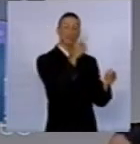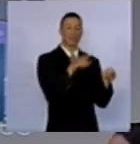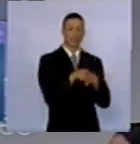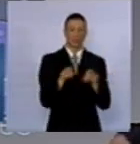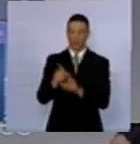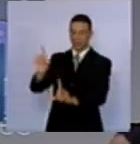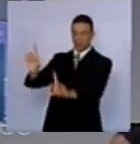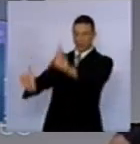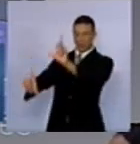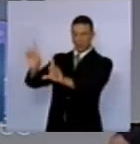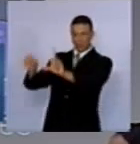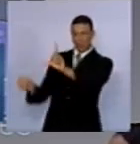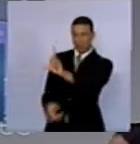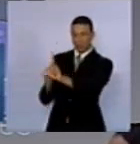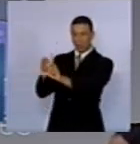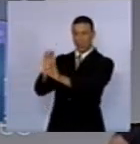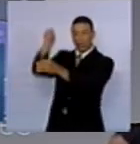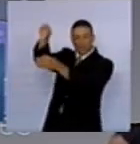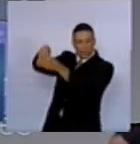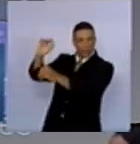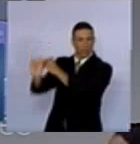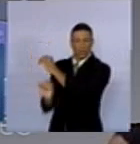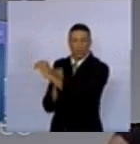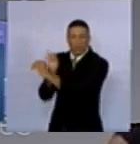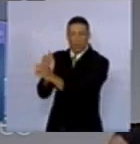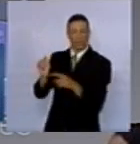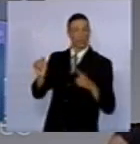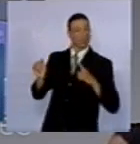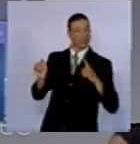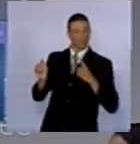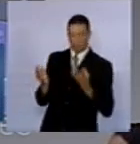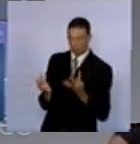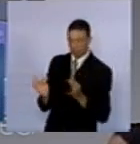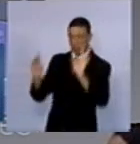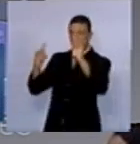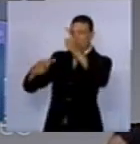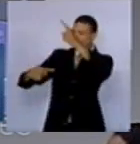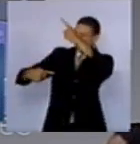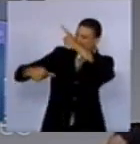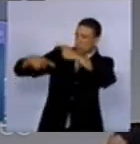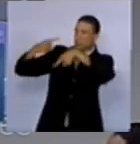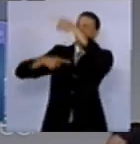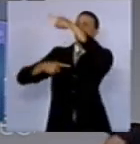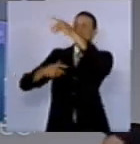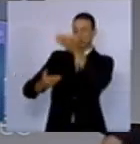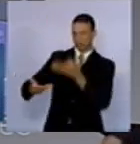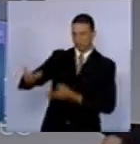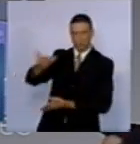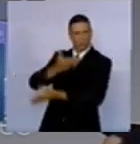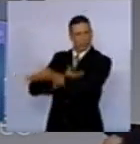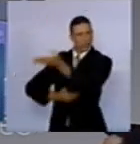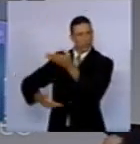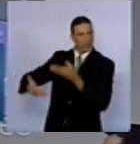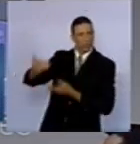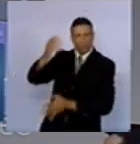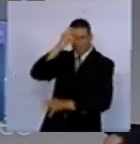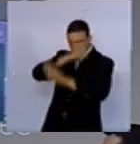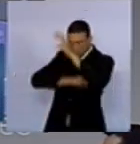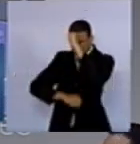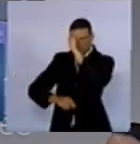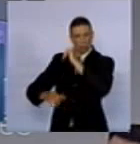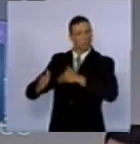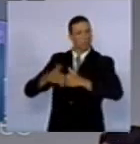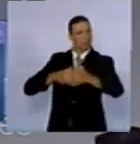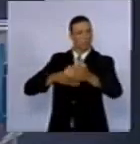bastante acessar a internet e é isso que a convergência digital nos ensina é a possibilidade de ter acesso à informação aonde